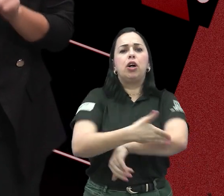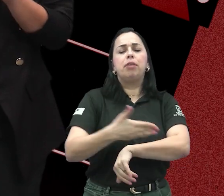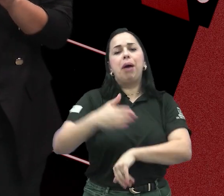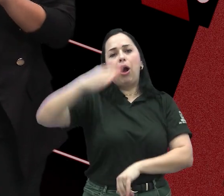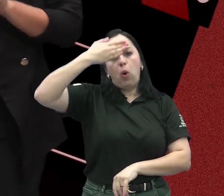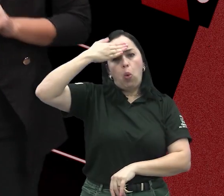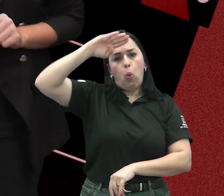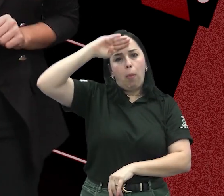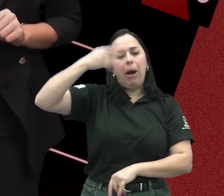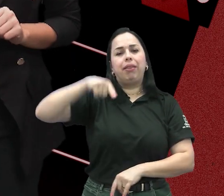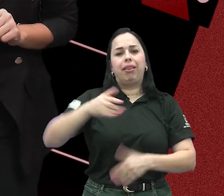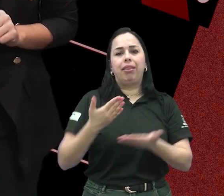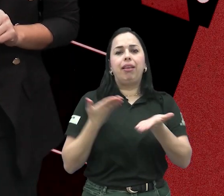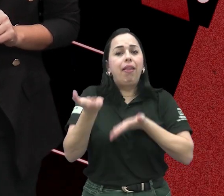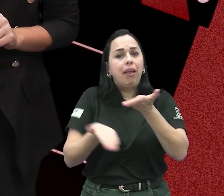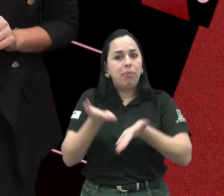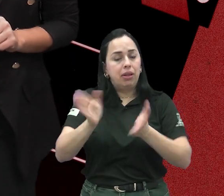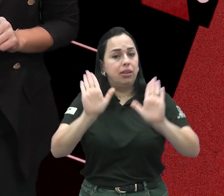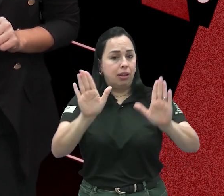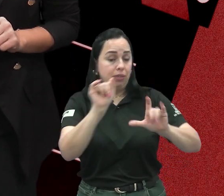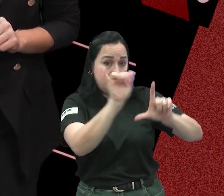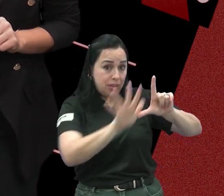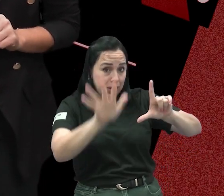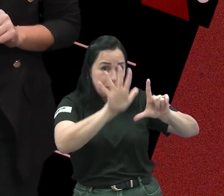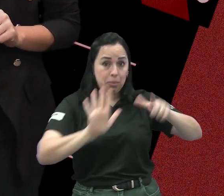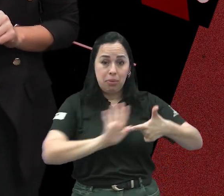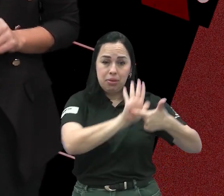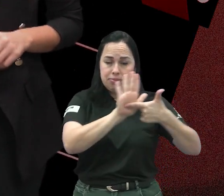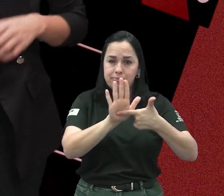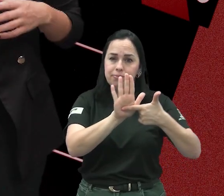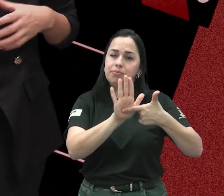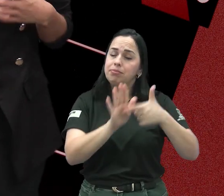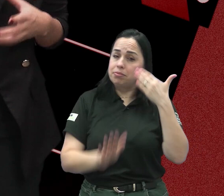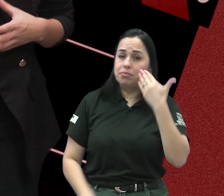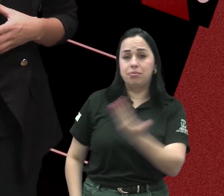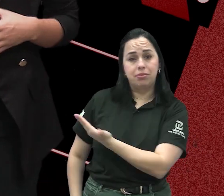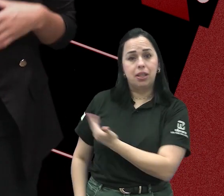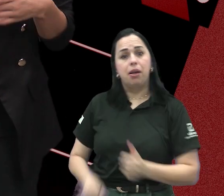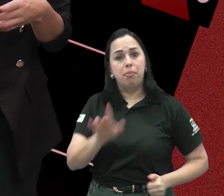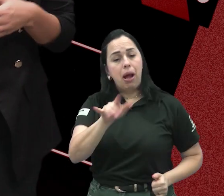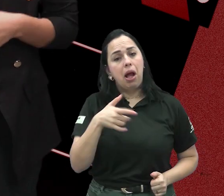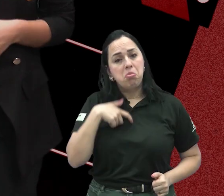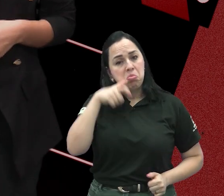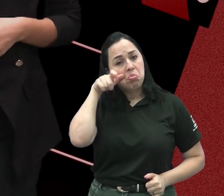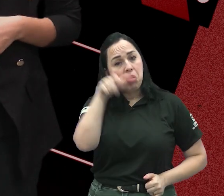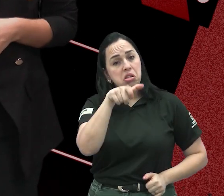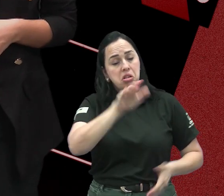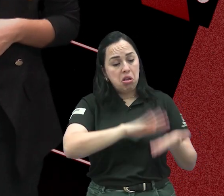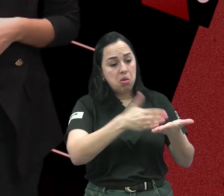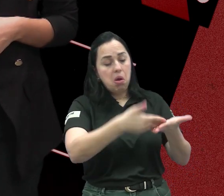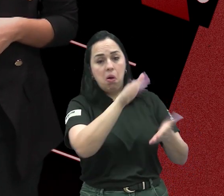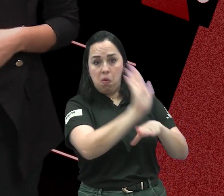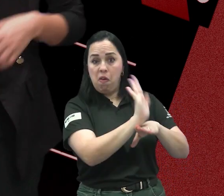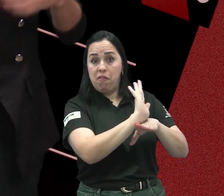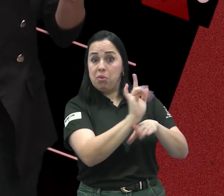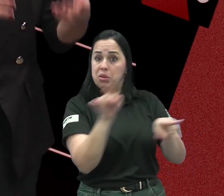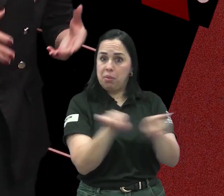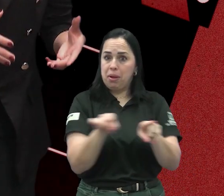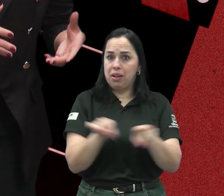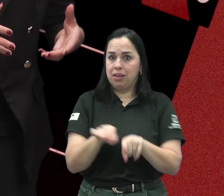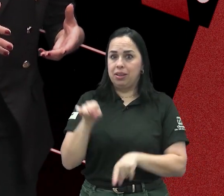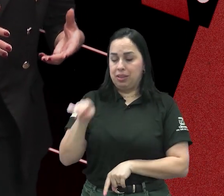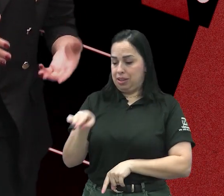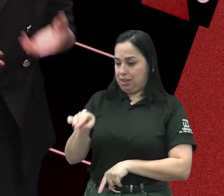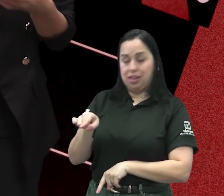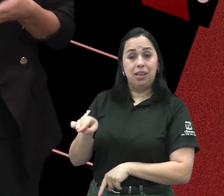também, e eu vou deixar aqui o QR Code para vocês ao lado, para quem de repente se interessar por essa história também.